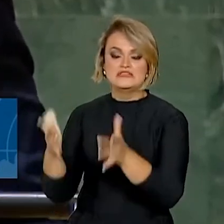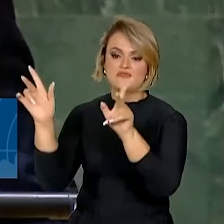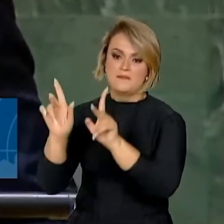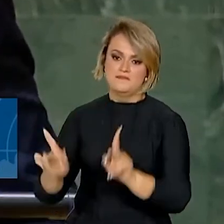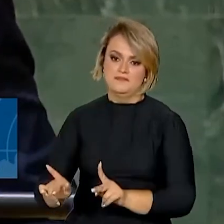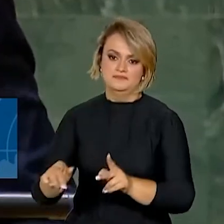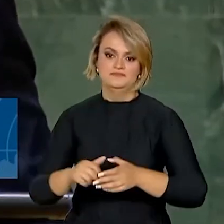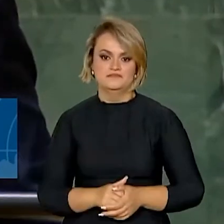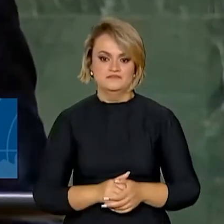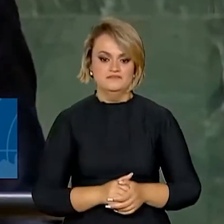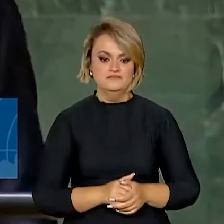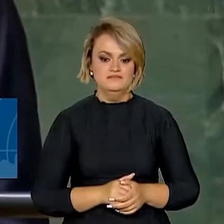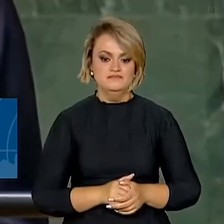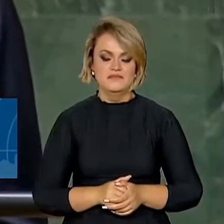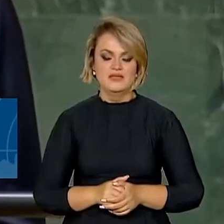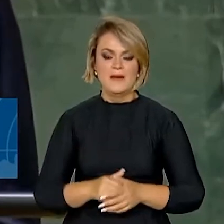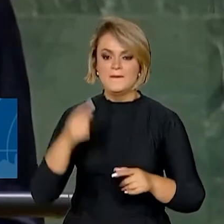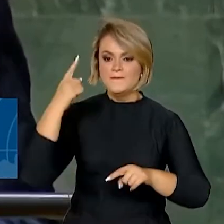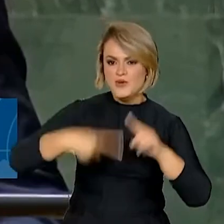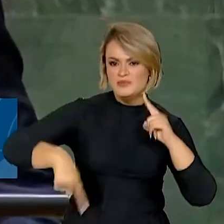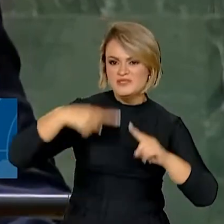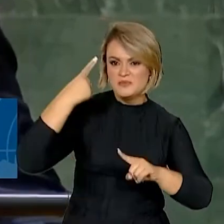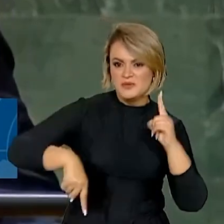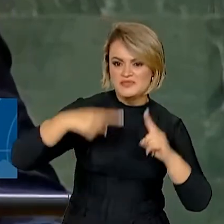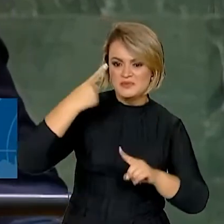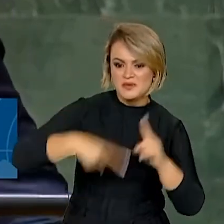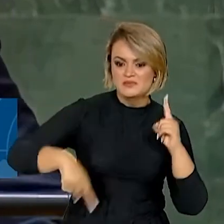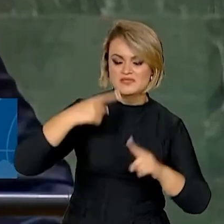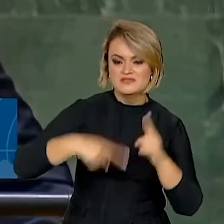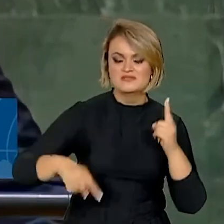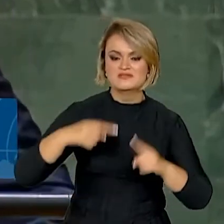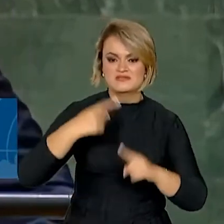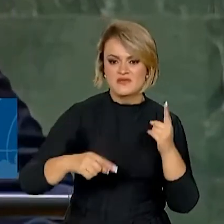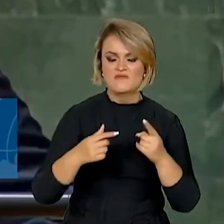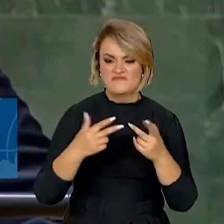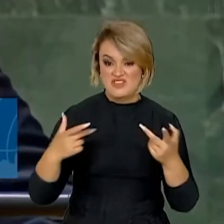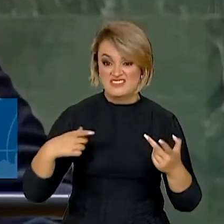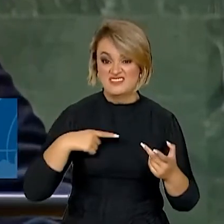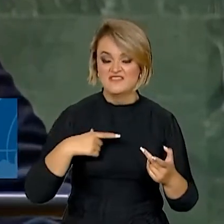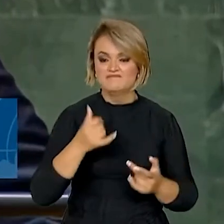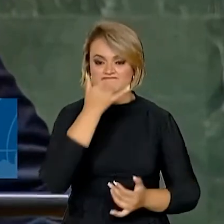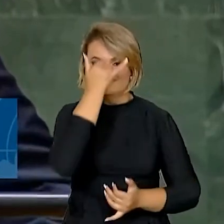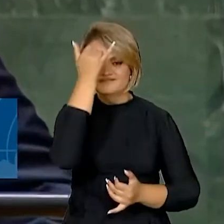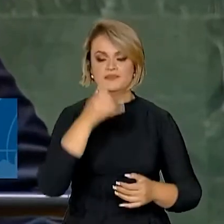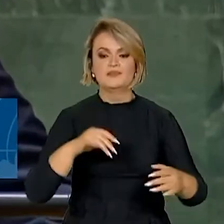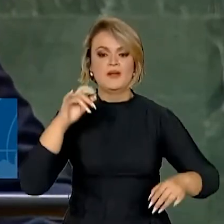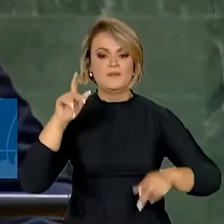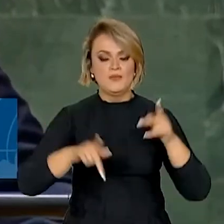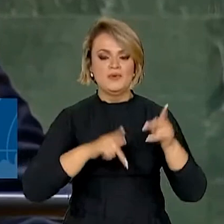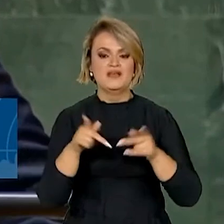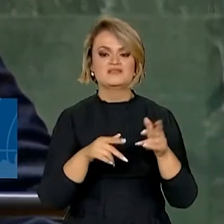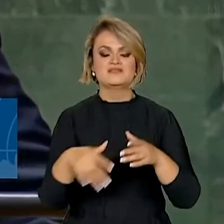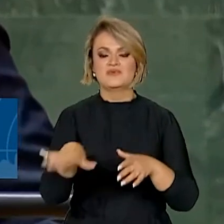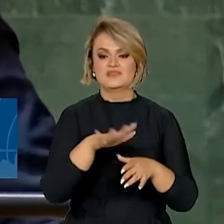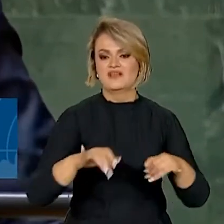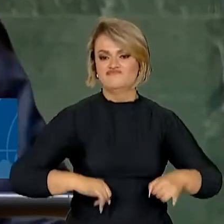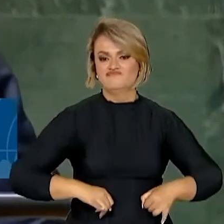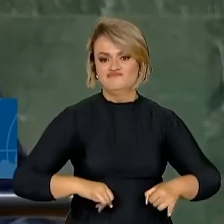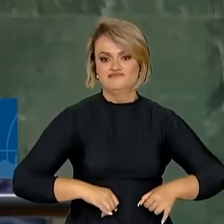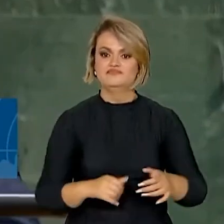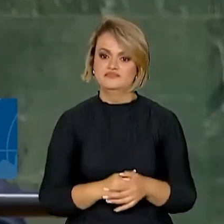paz. As sanções unilaterais causam um grande prejuízo à população dos países